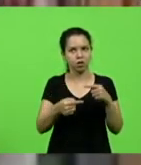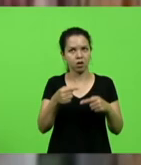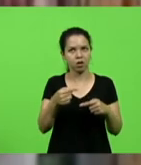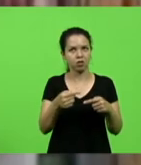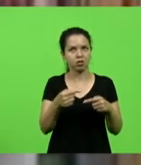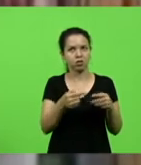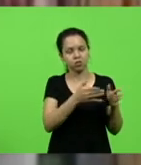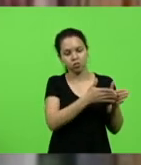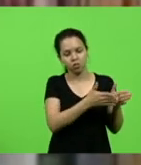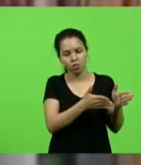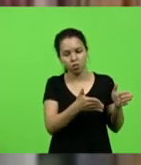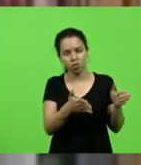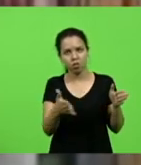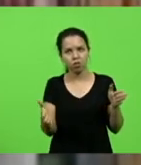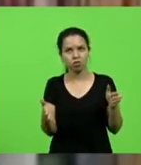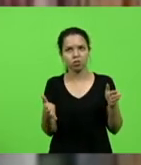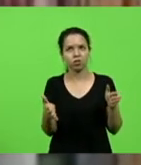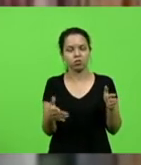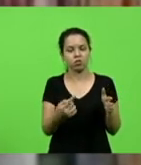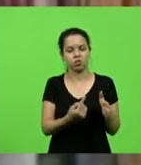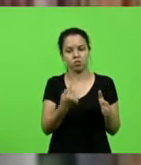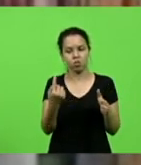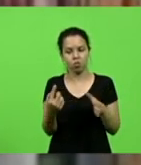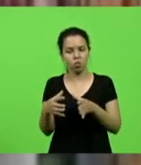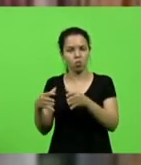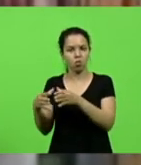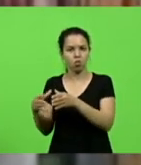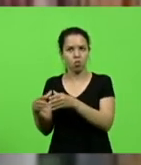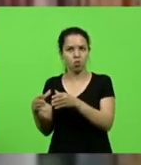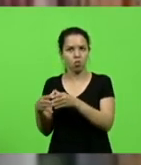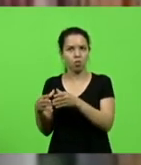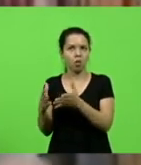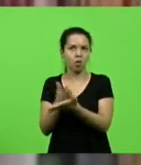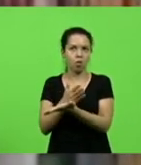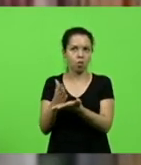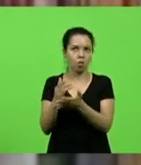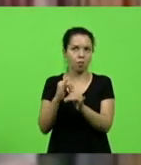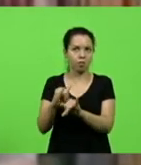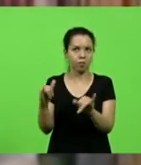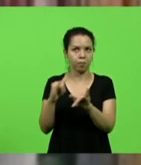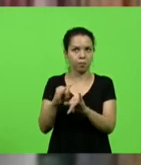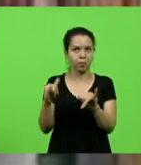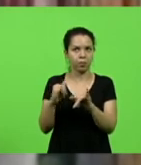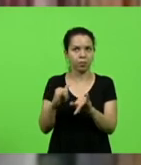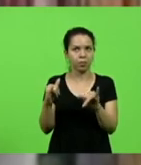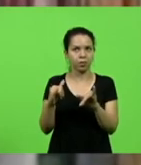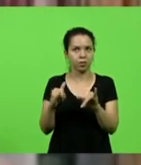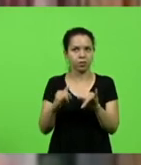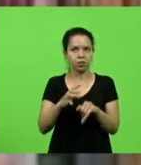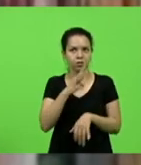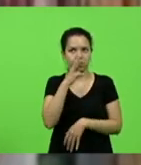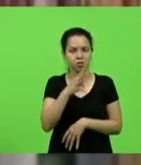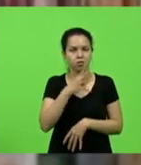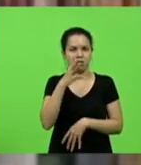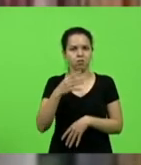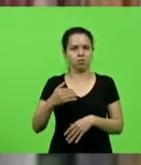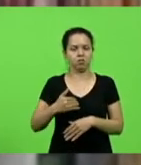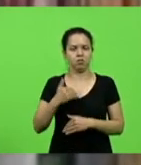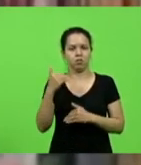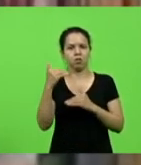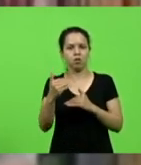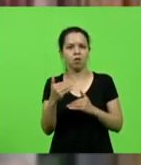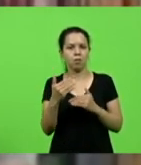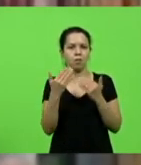dos lados eu pude observar algumas manifestações exaltadas, acaloradas, que